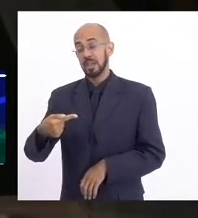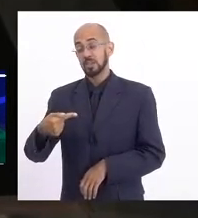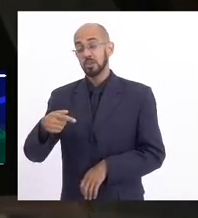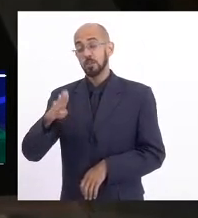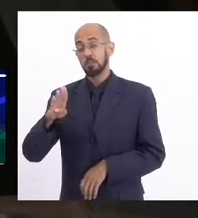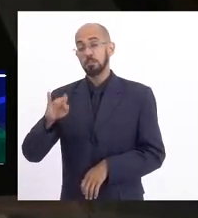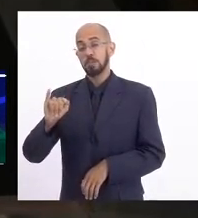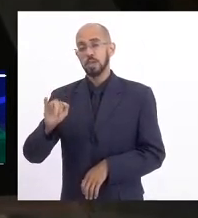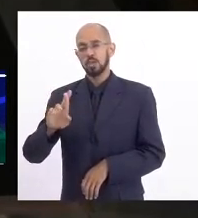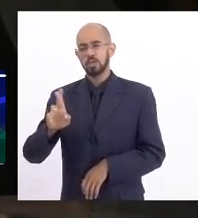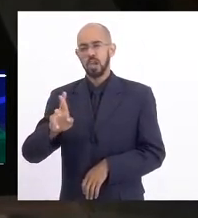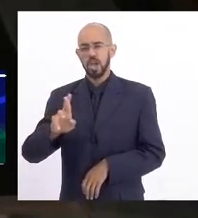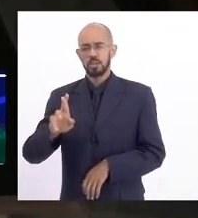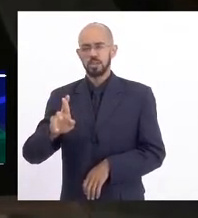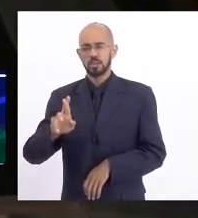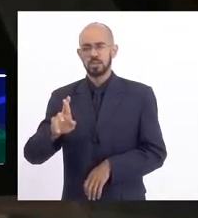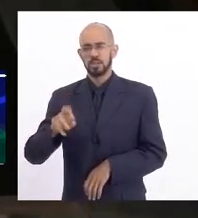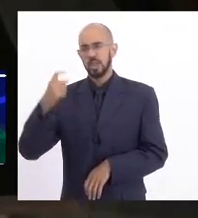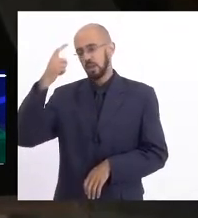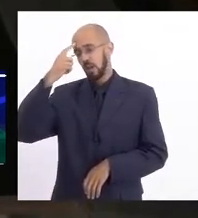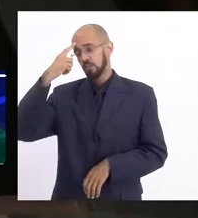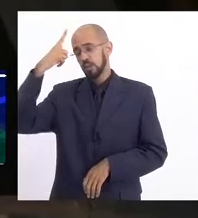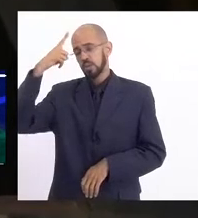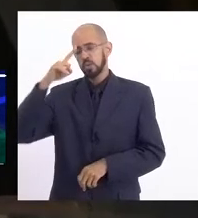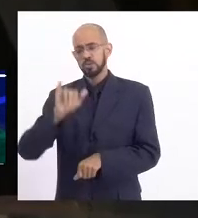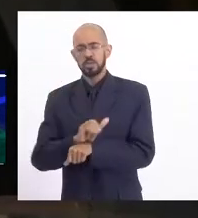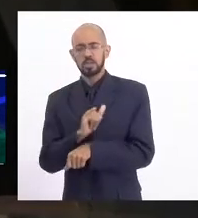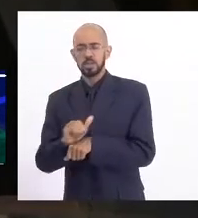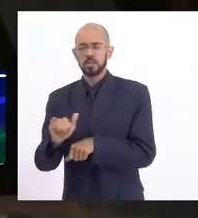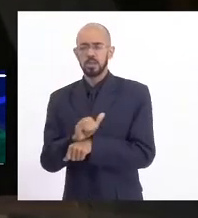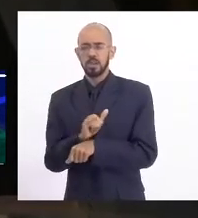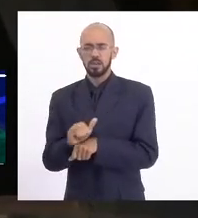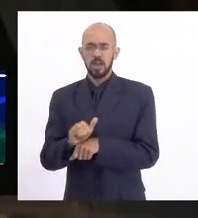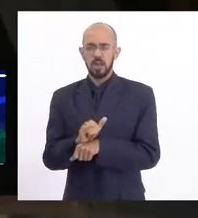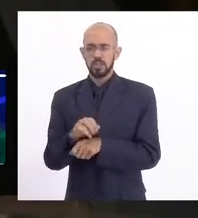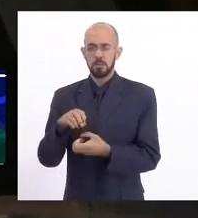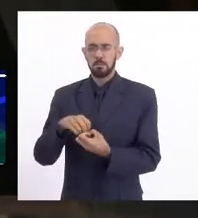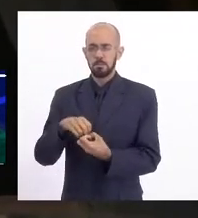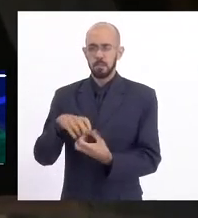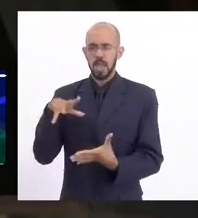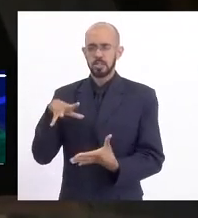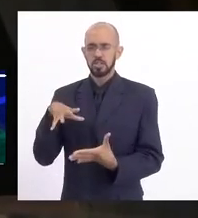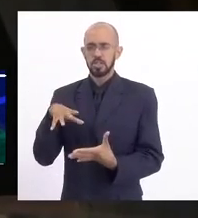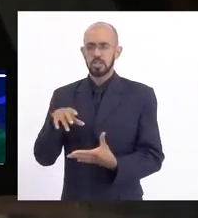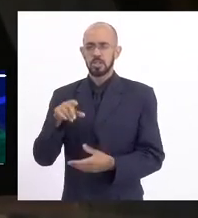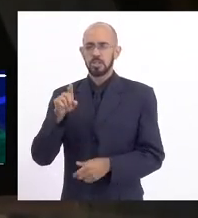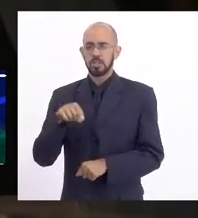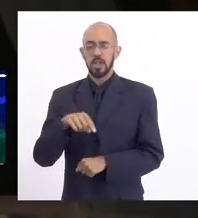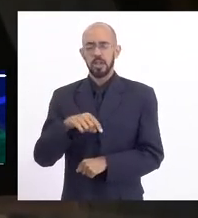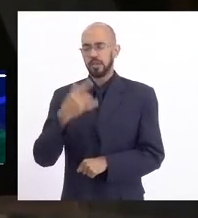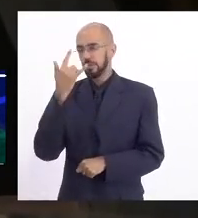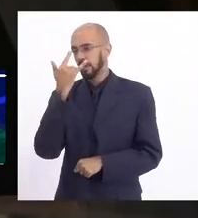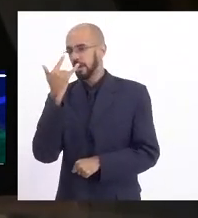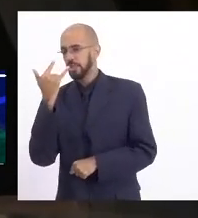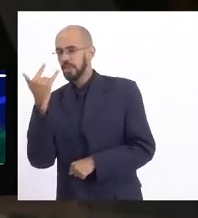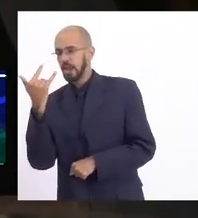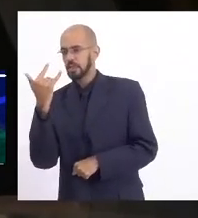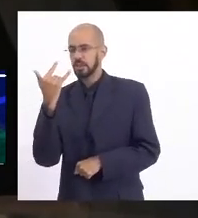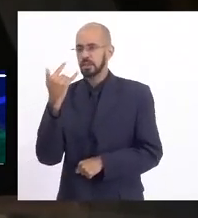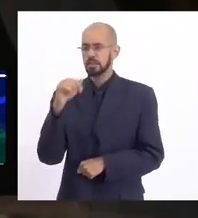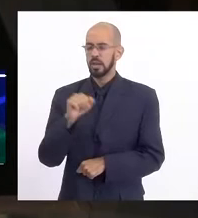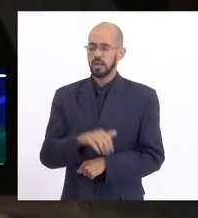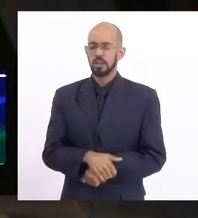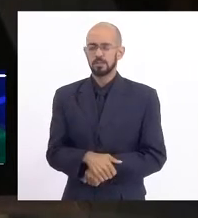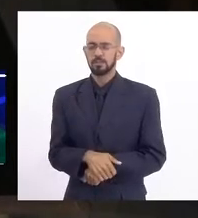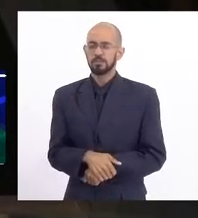daí, inventou-se essa saída mágica, essa saída encantada, né? Na verdade,